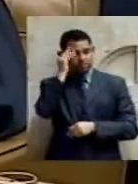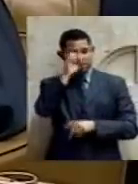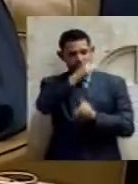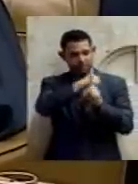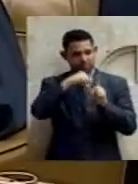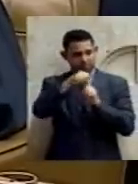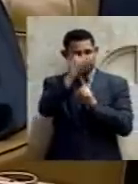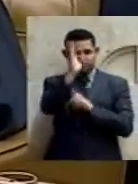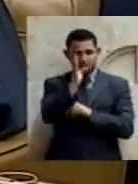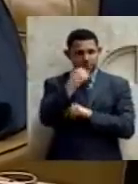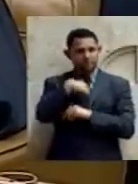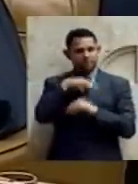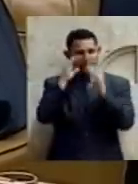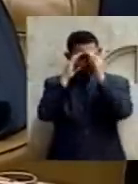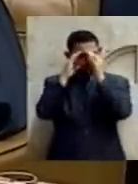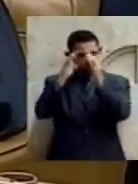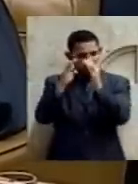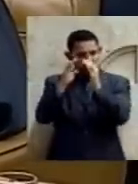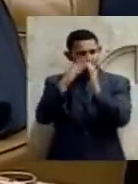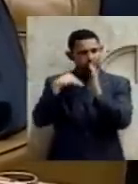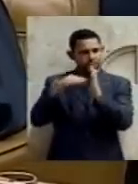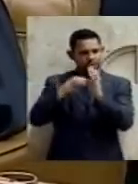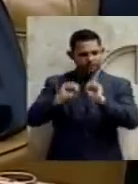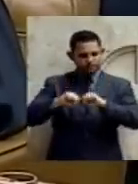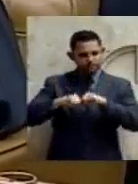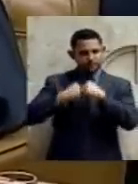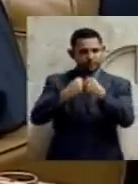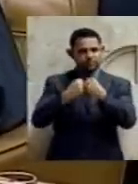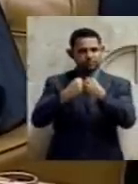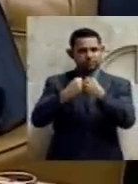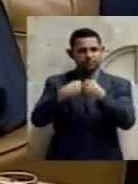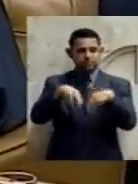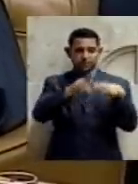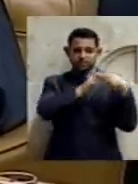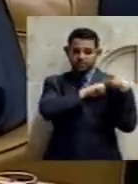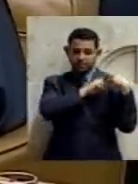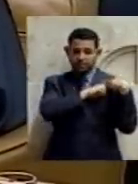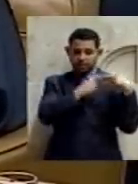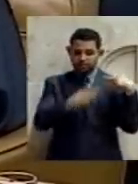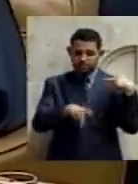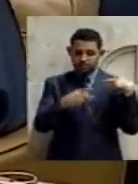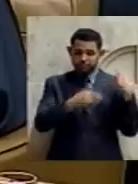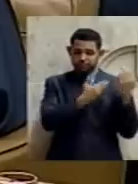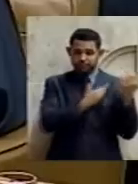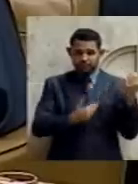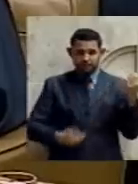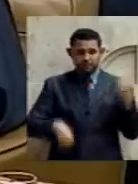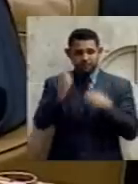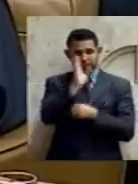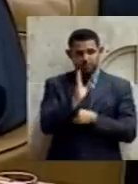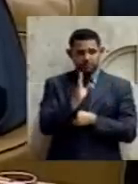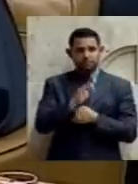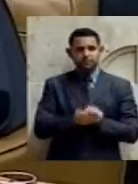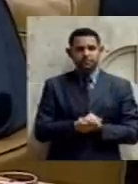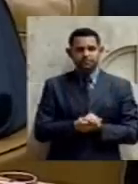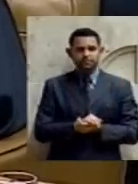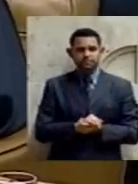como fonte valiosa para o desempenho da sua missão institucional.